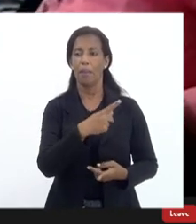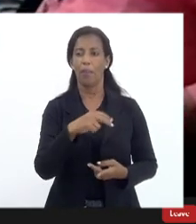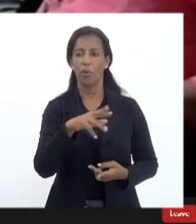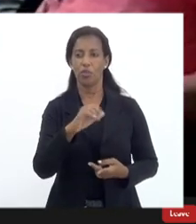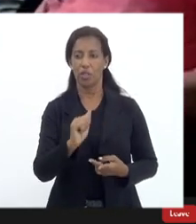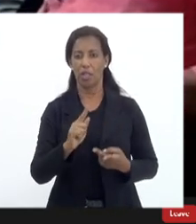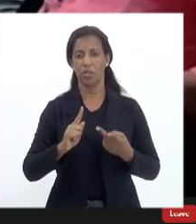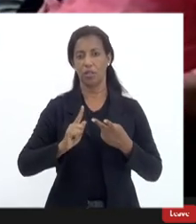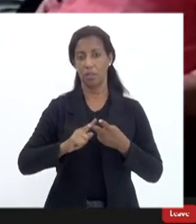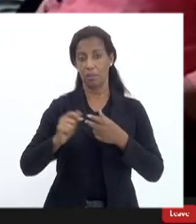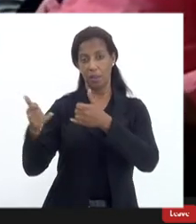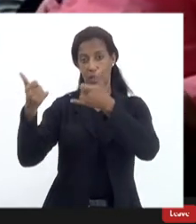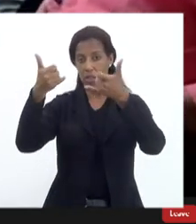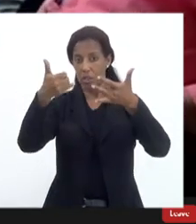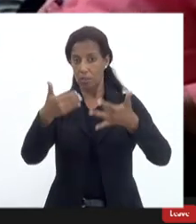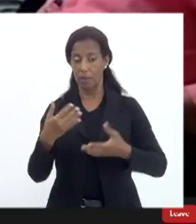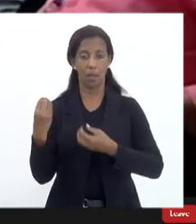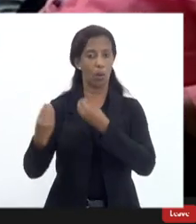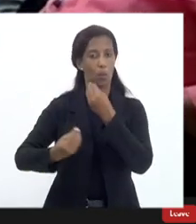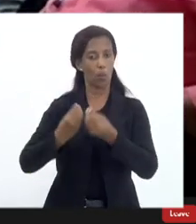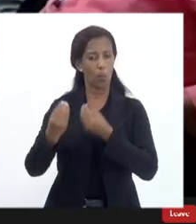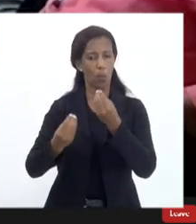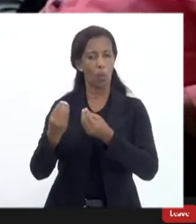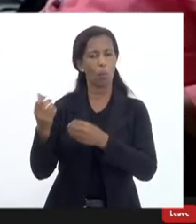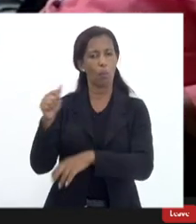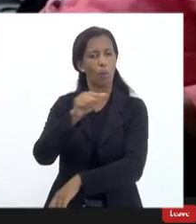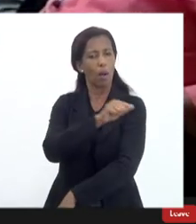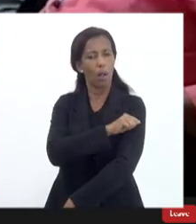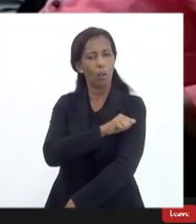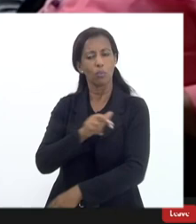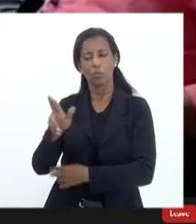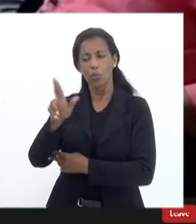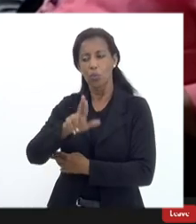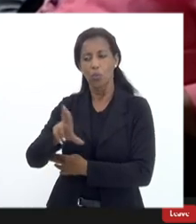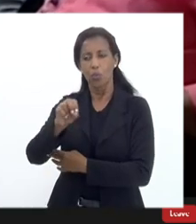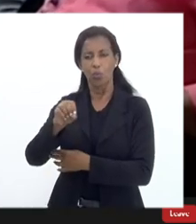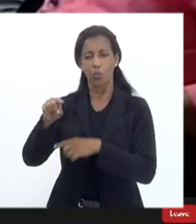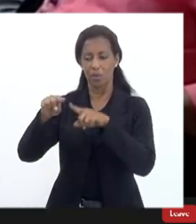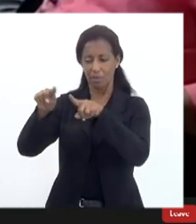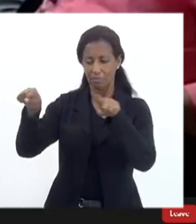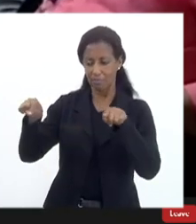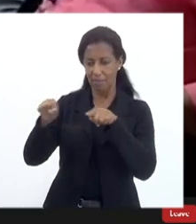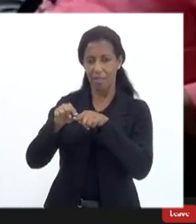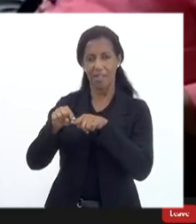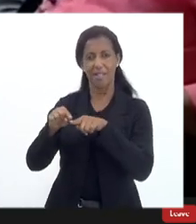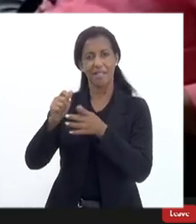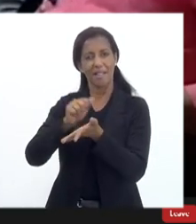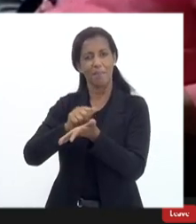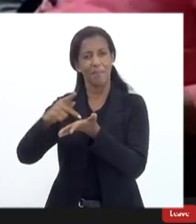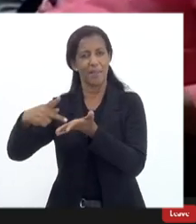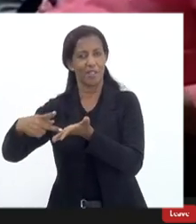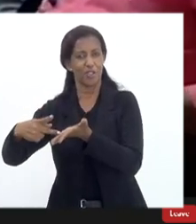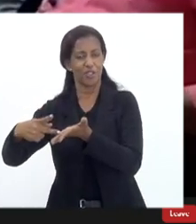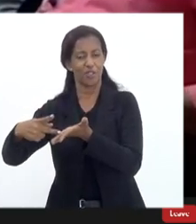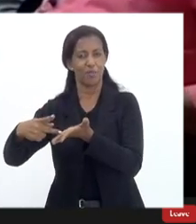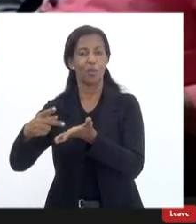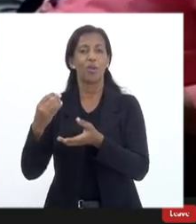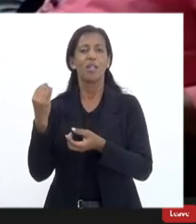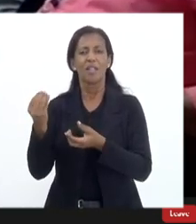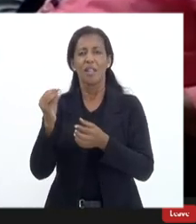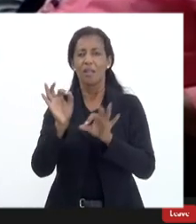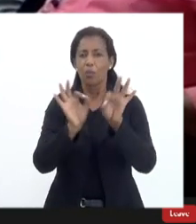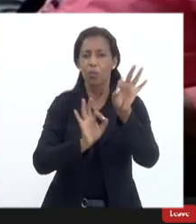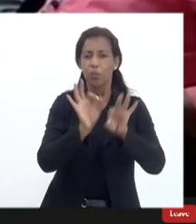que explica como o aluno utilizar essas SAPs. E ele é todo construído,